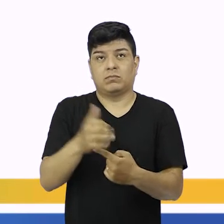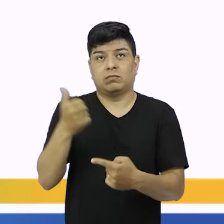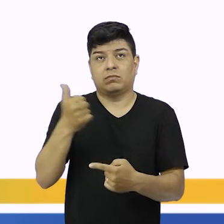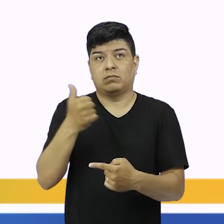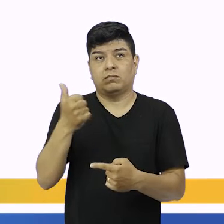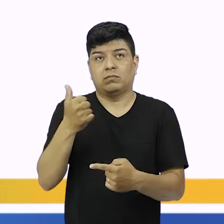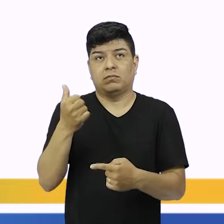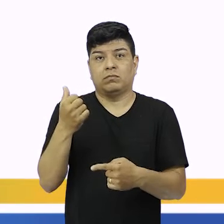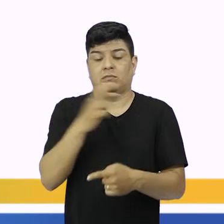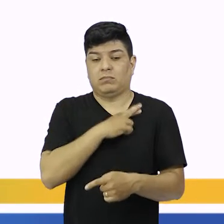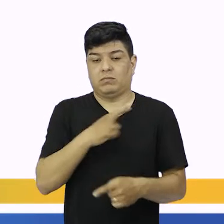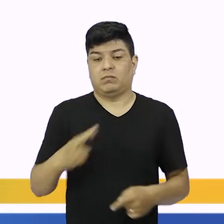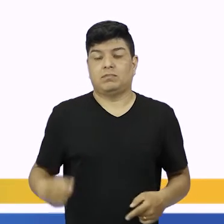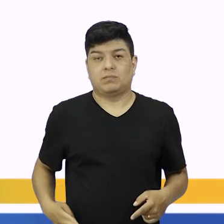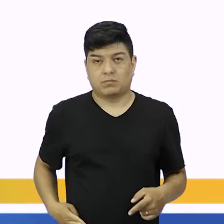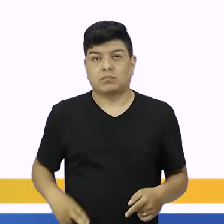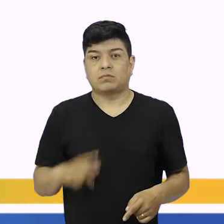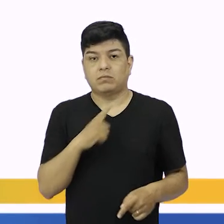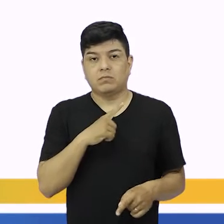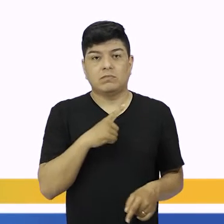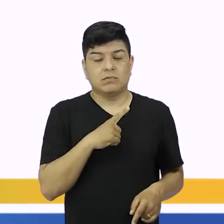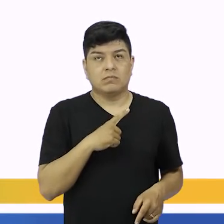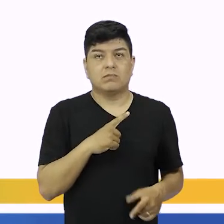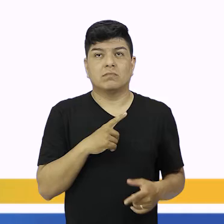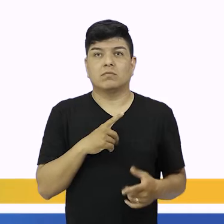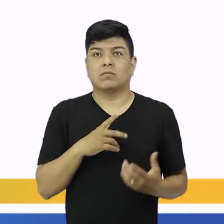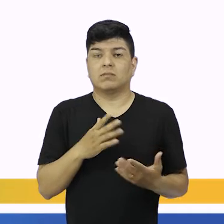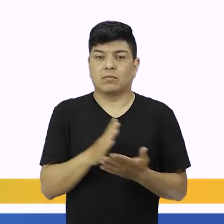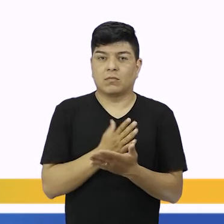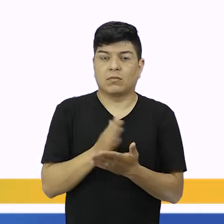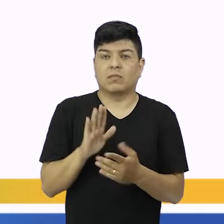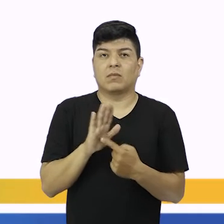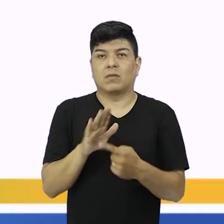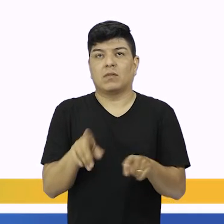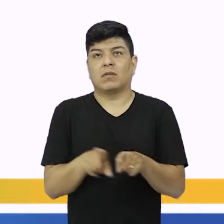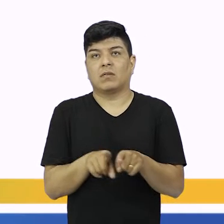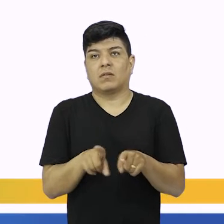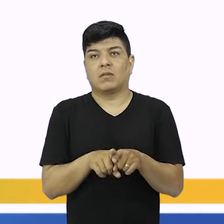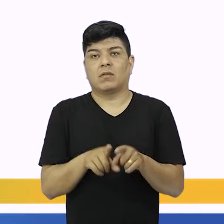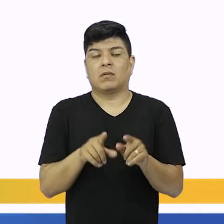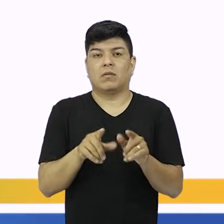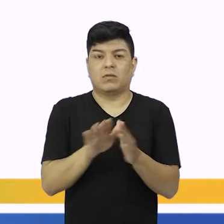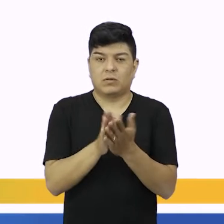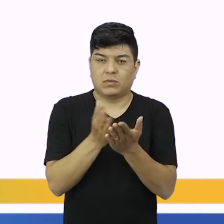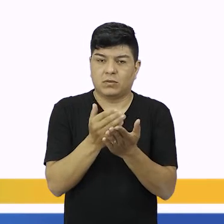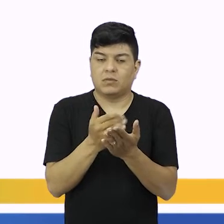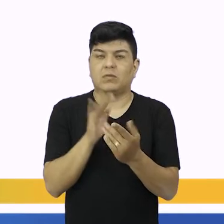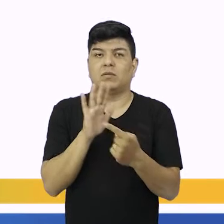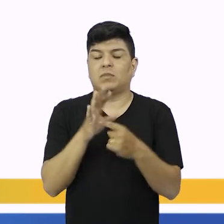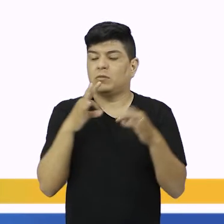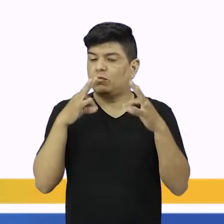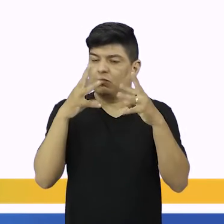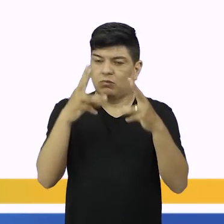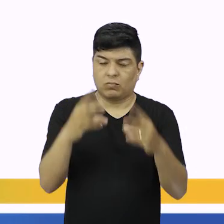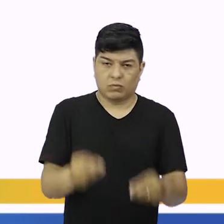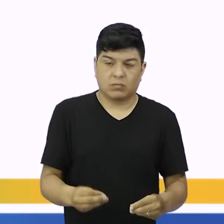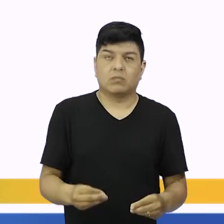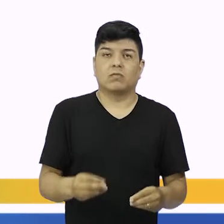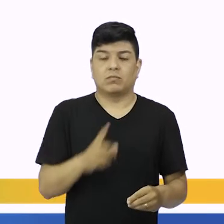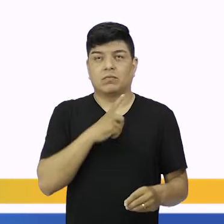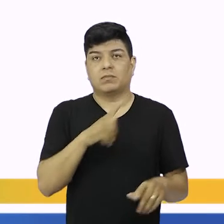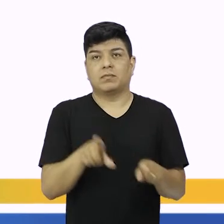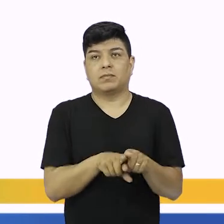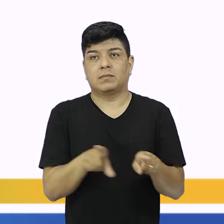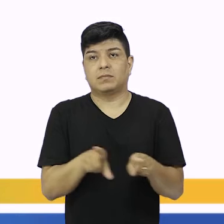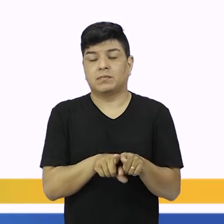Primeira República. Aí a gente tem, né, algumas representações de livros didáticos que mostram toda essa produção. A gente tem